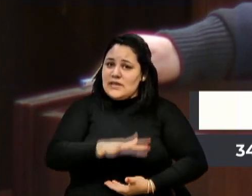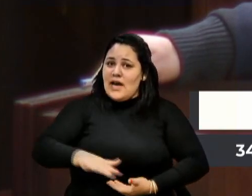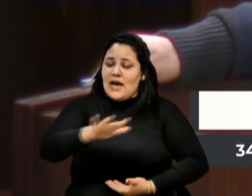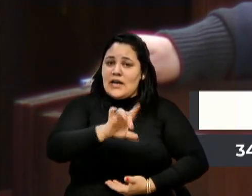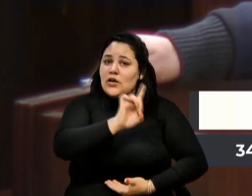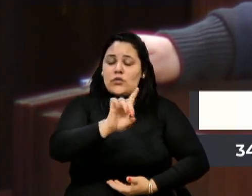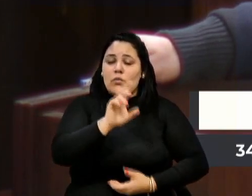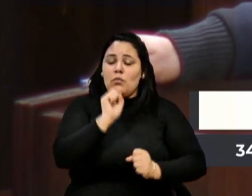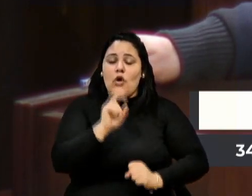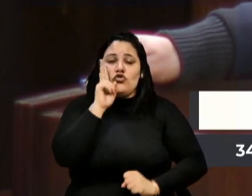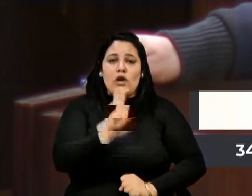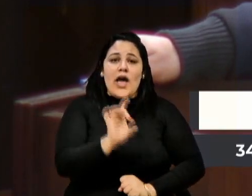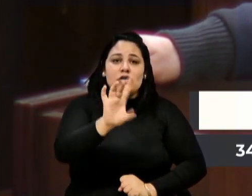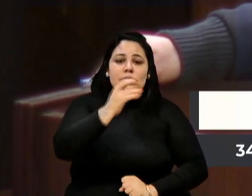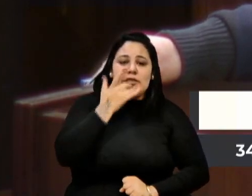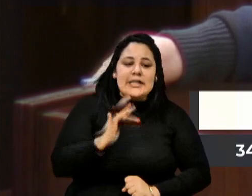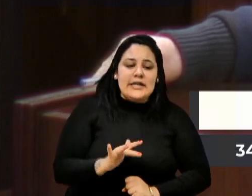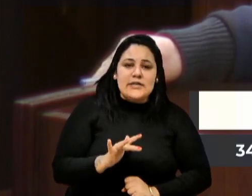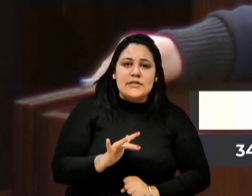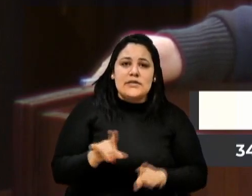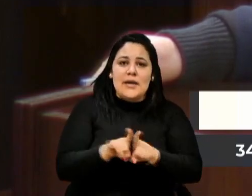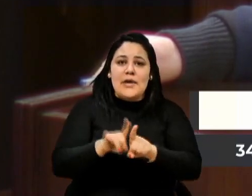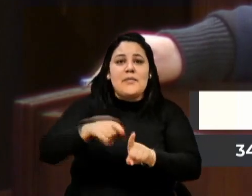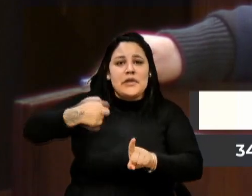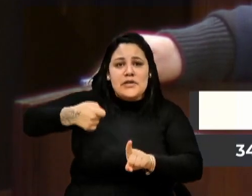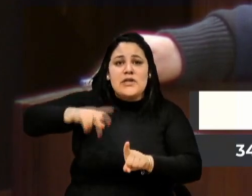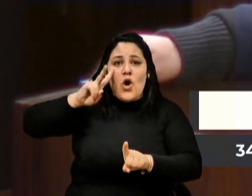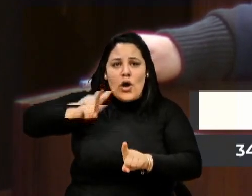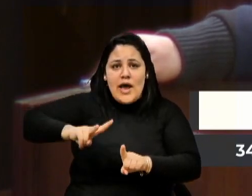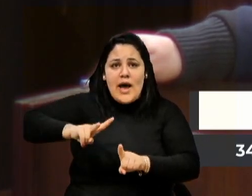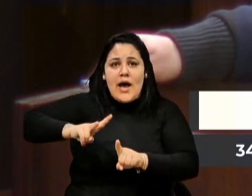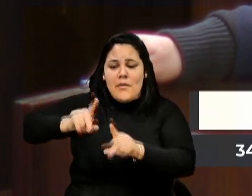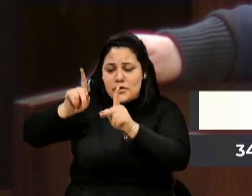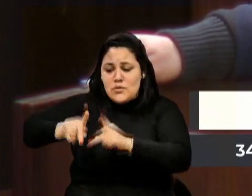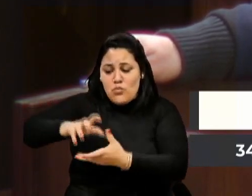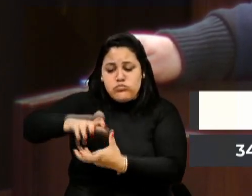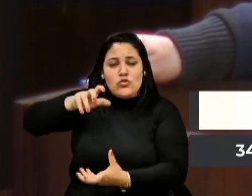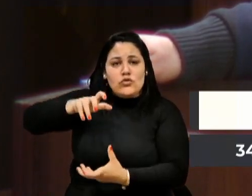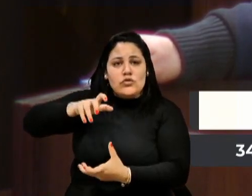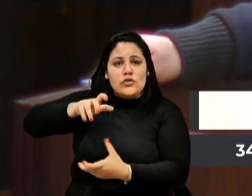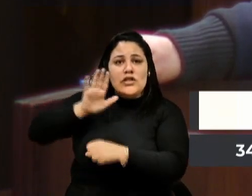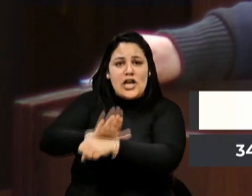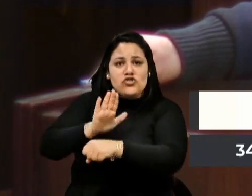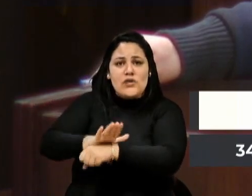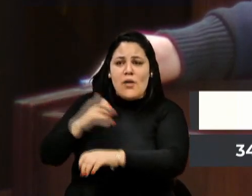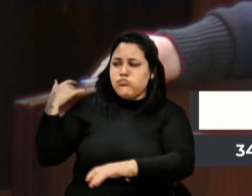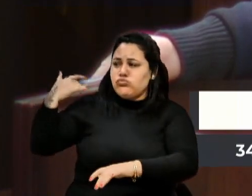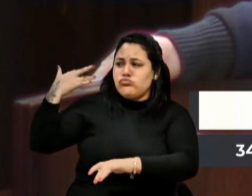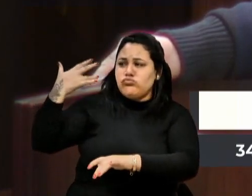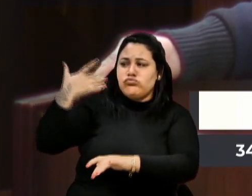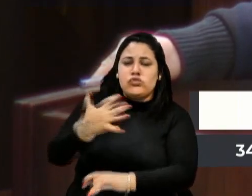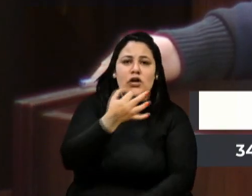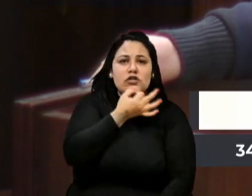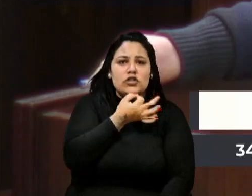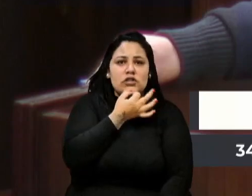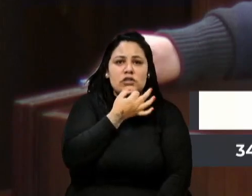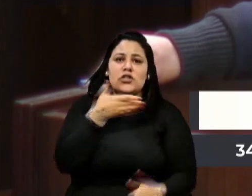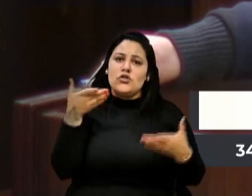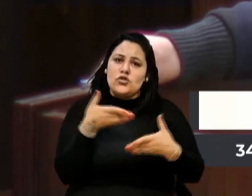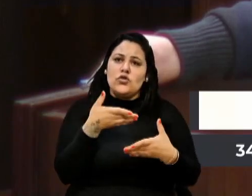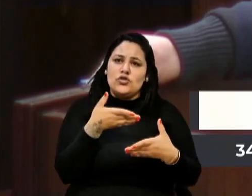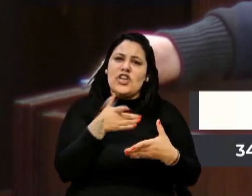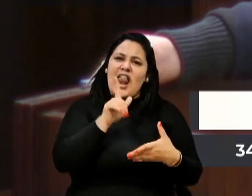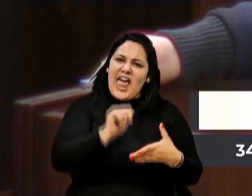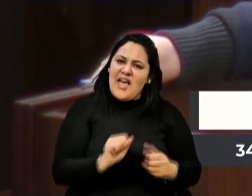somente para as crianças, nós temos que olhar para aquelas pessoas que ajudaram a construir nossa cidade que hoje ela é o que ela é,